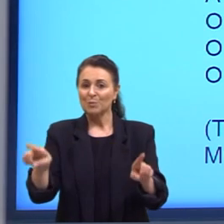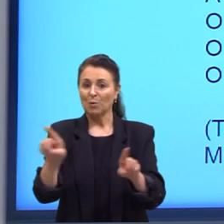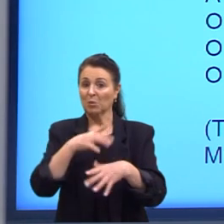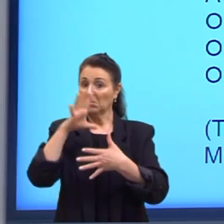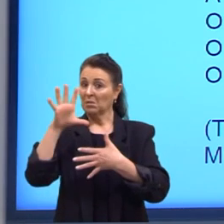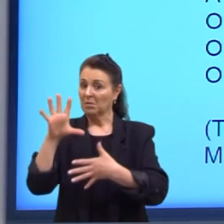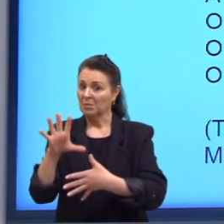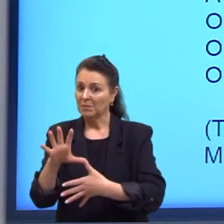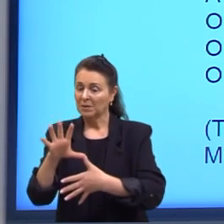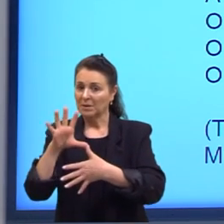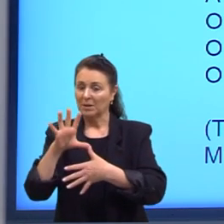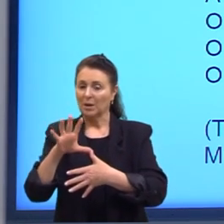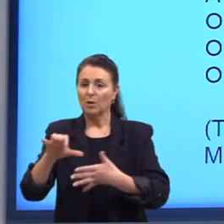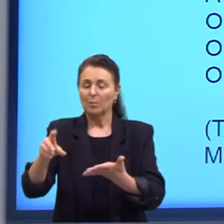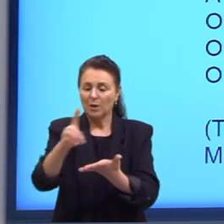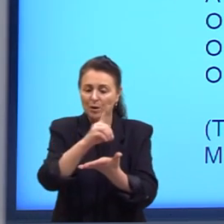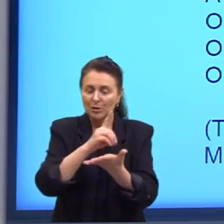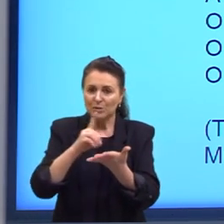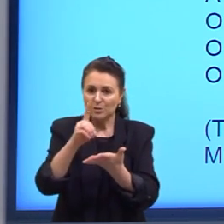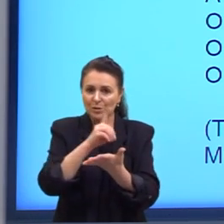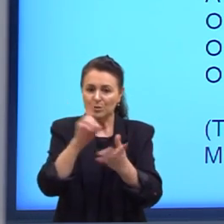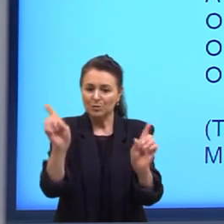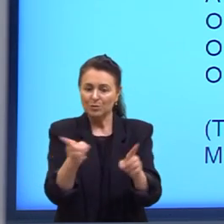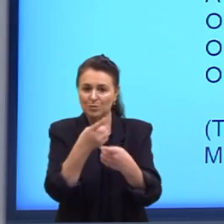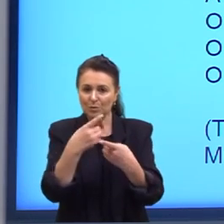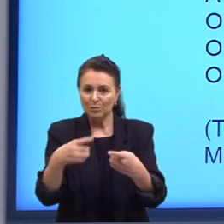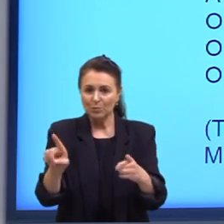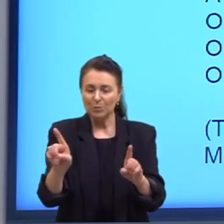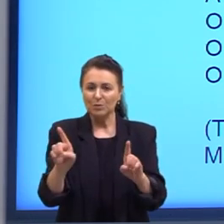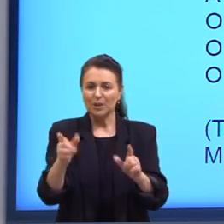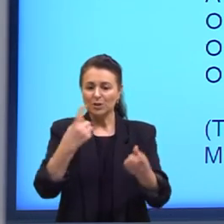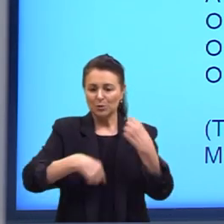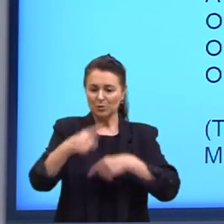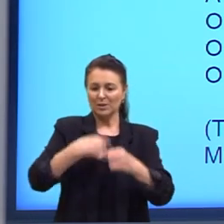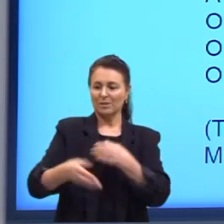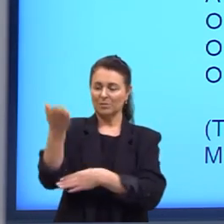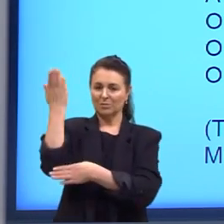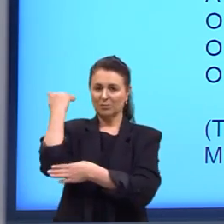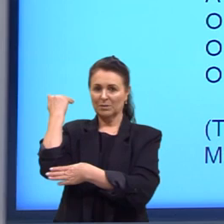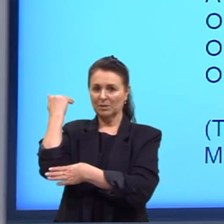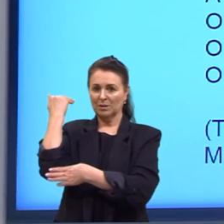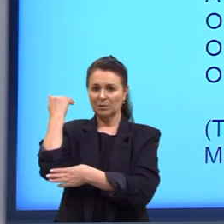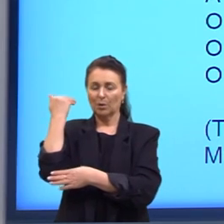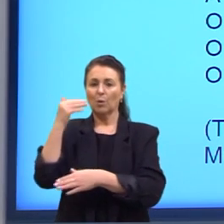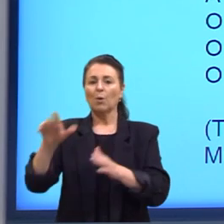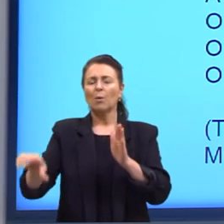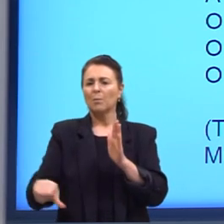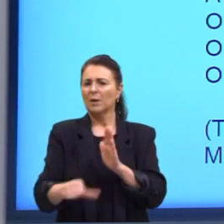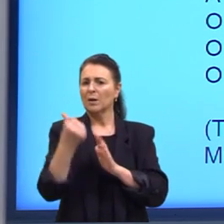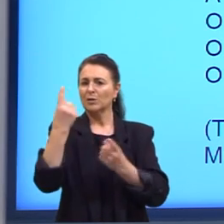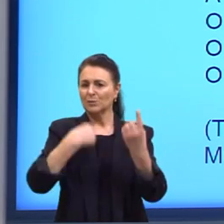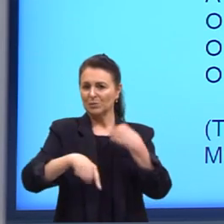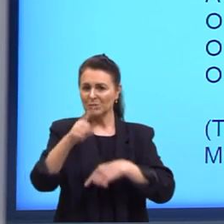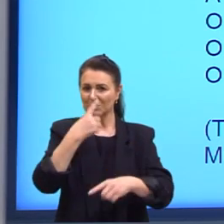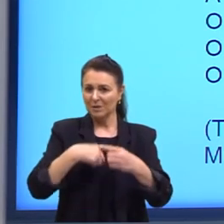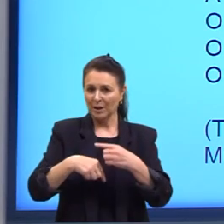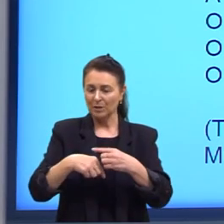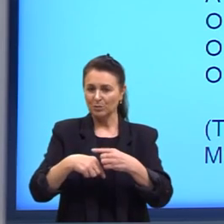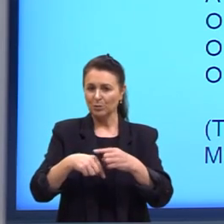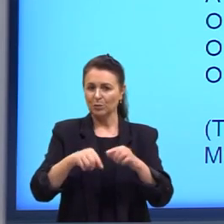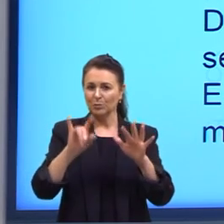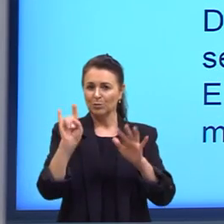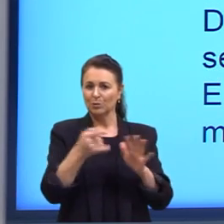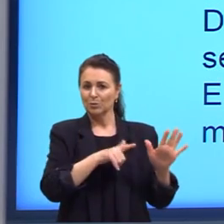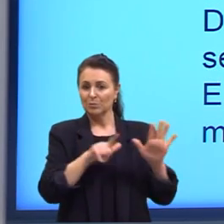melhor disco dos últimos anos de sucessos do passado o maior sucesso de todos os tempos entre os 10 maiores